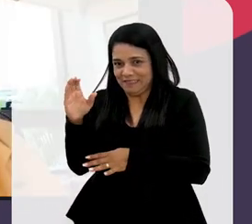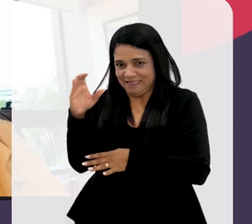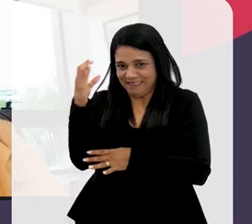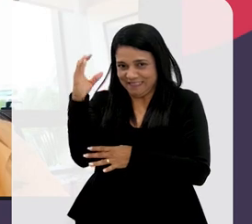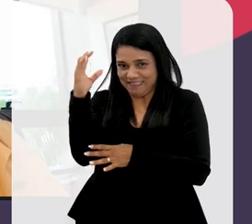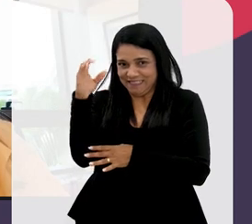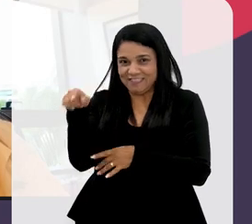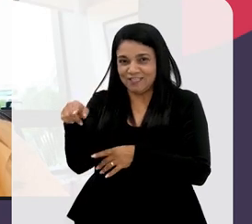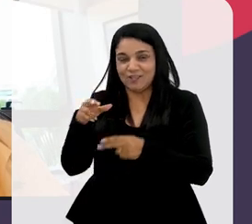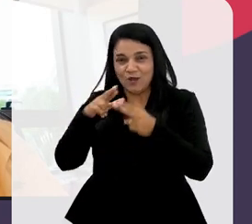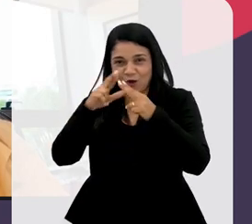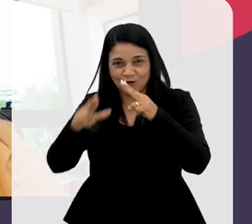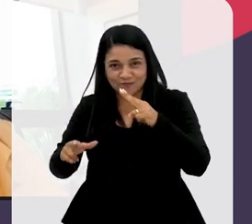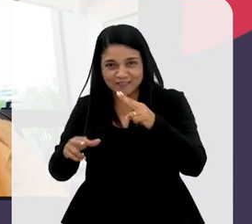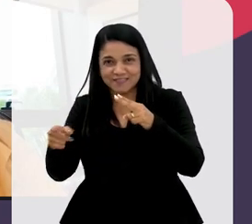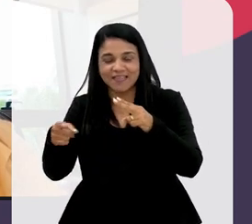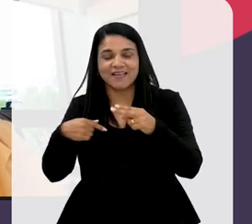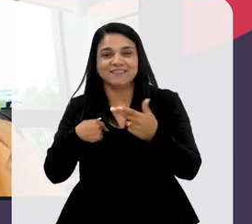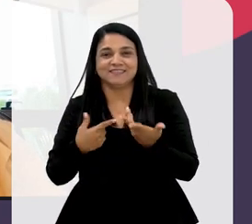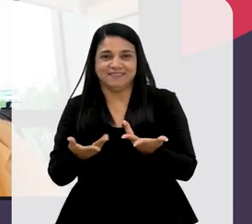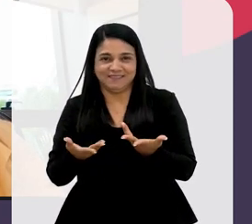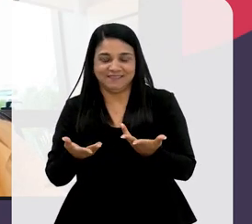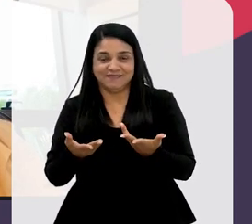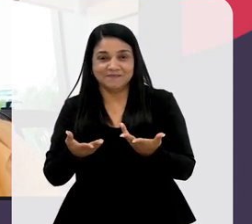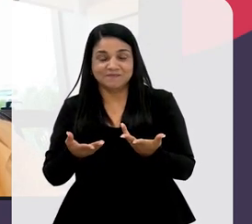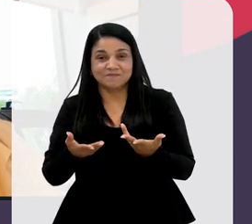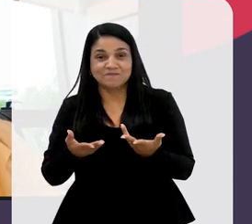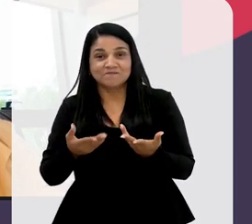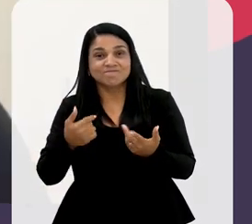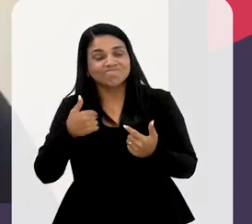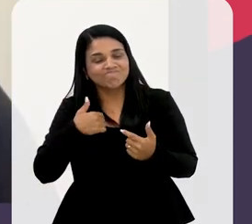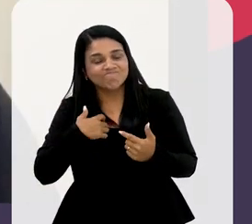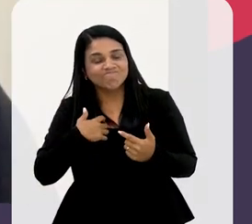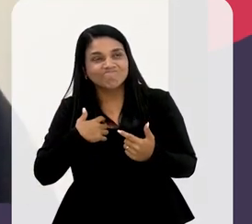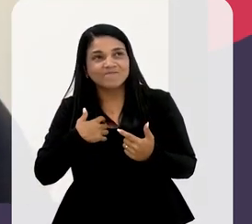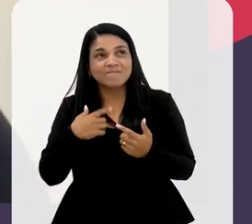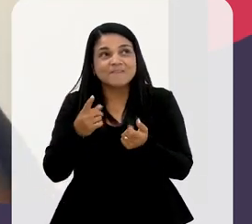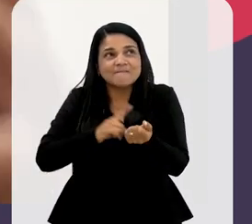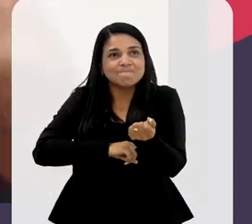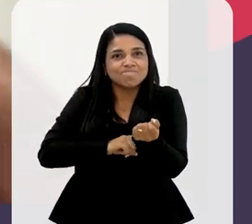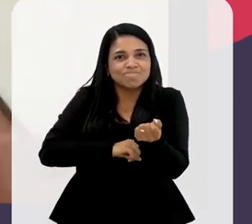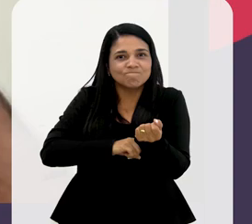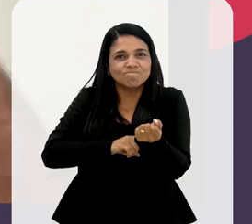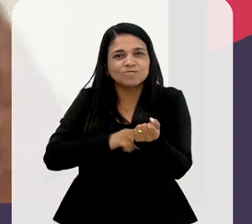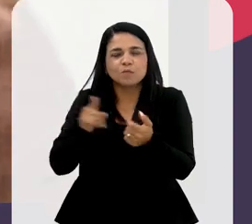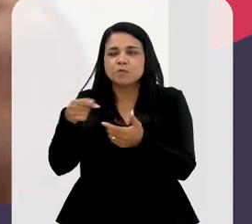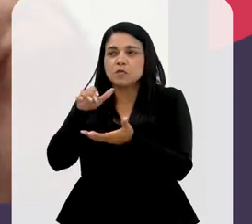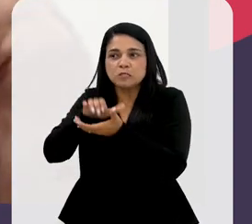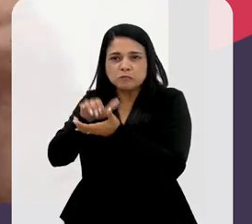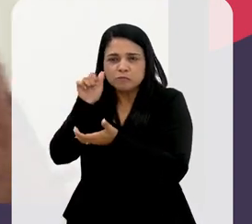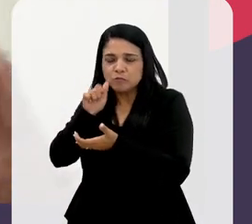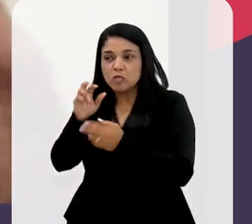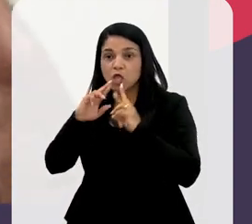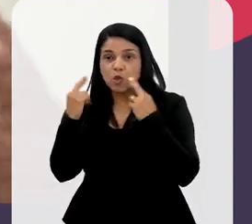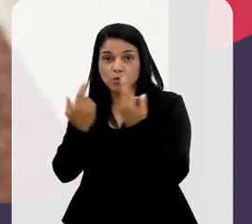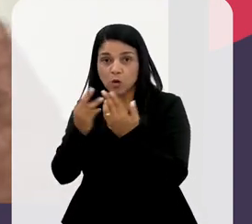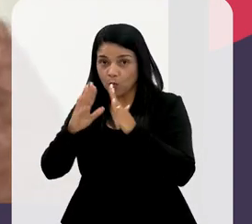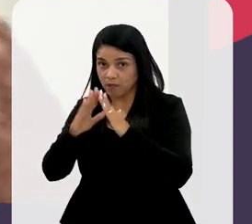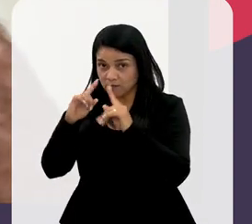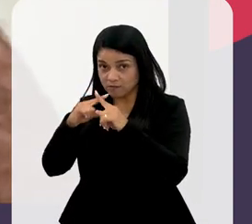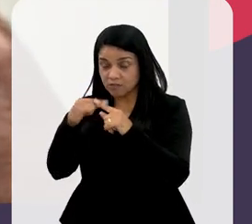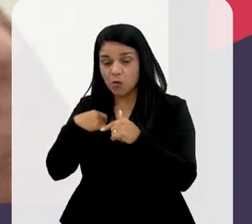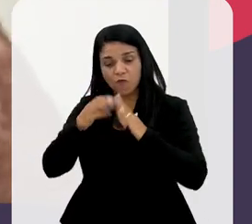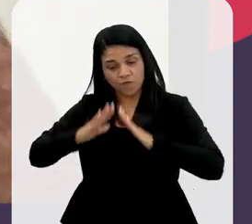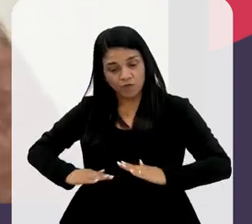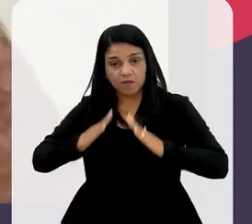as duas cientistas aí das universidades que eu adoro, Rio e UFRJ. E aí eu estava um pouco assim, e aí a minha esposa foi para uma